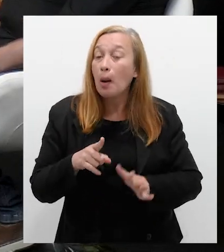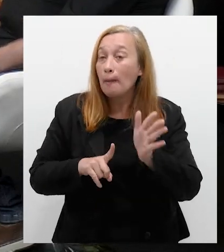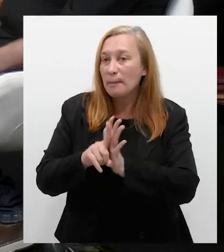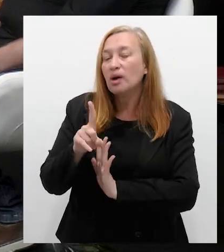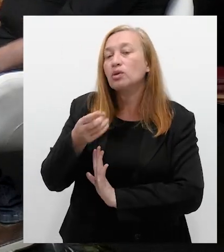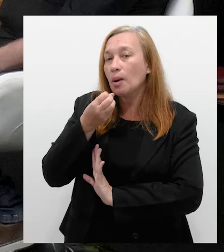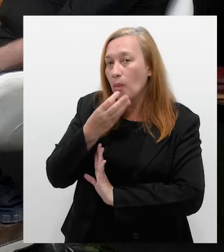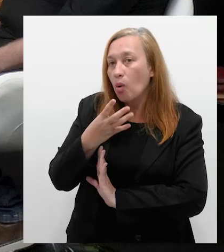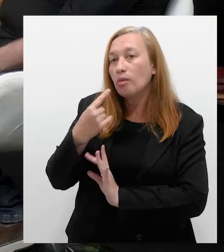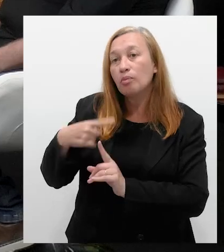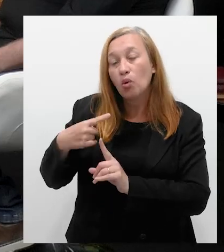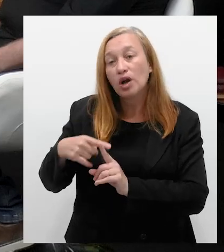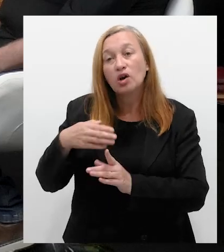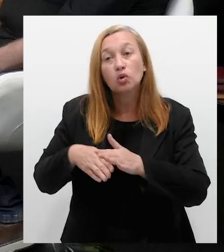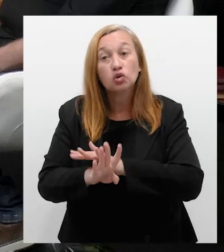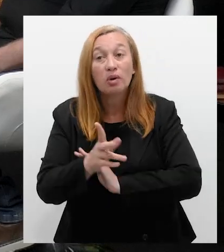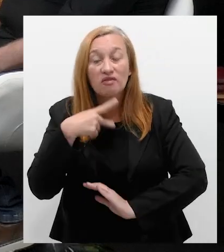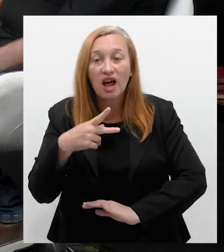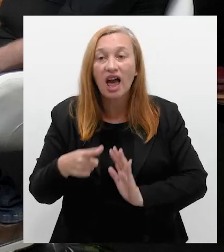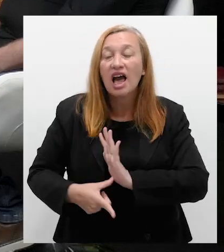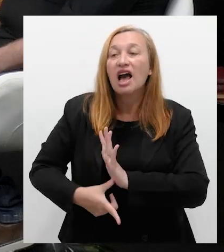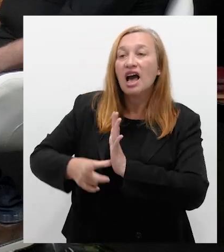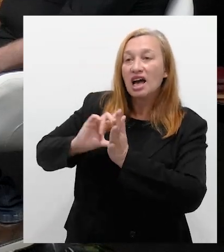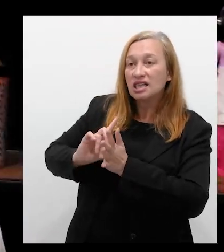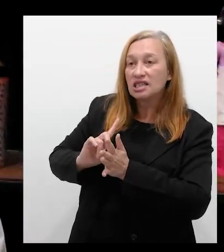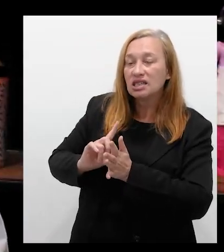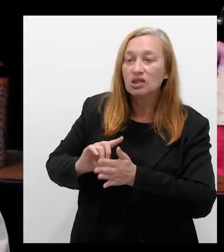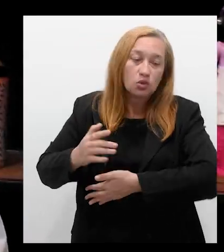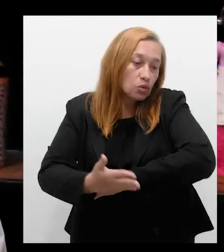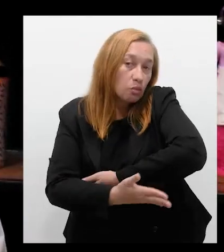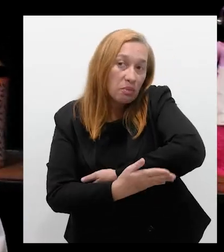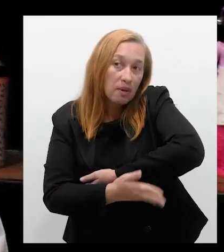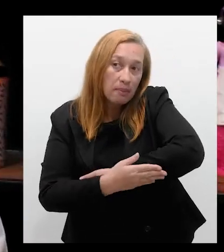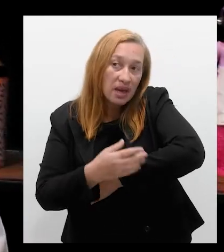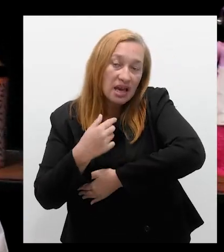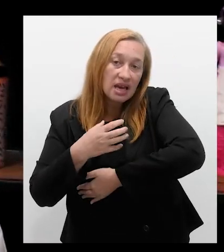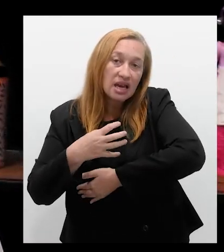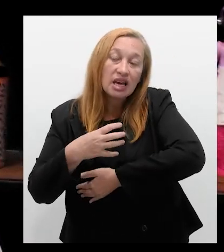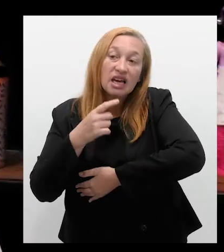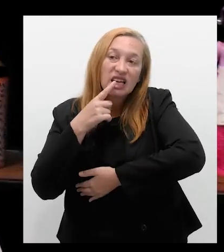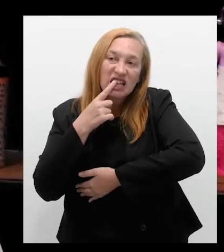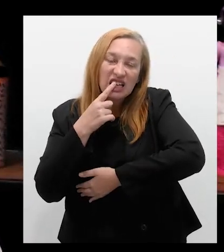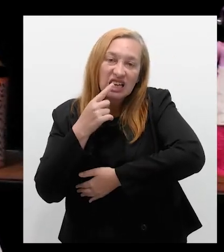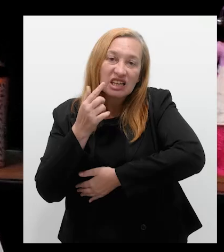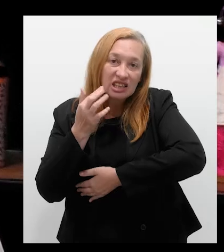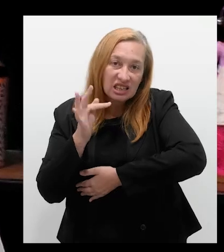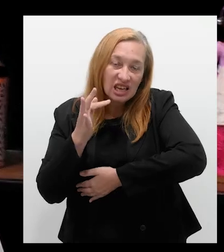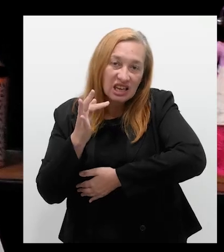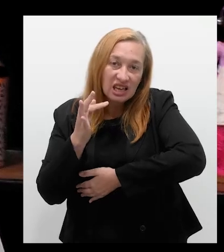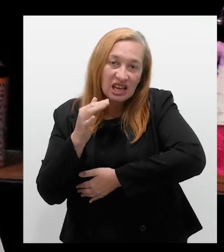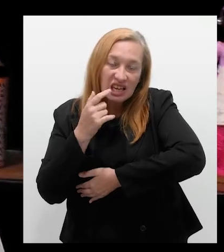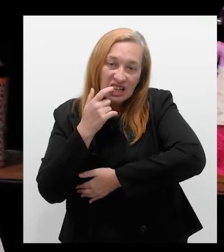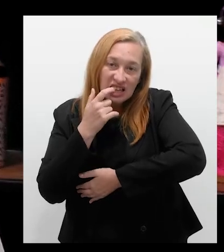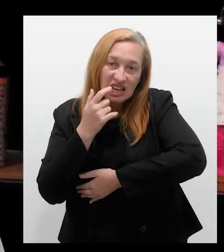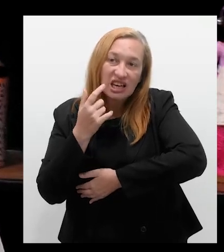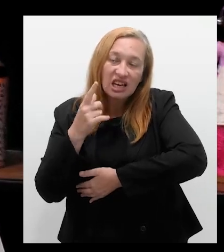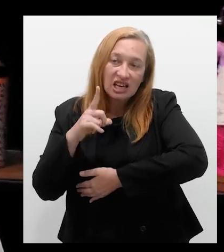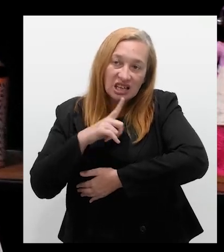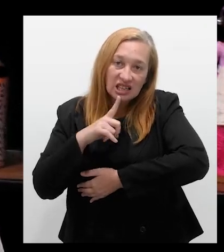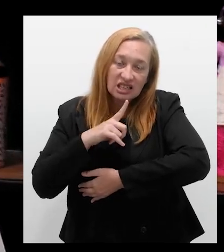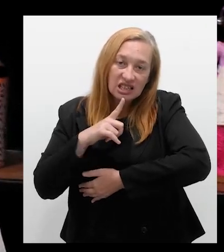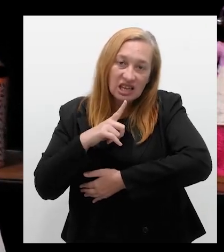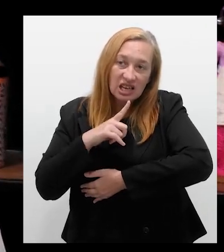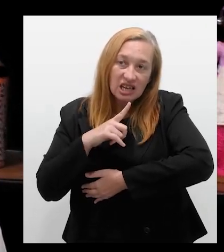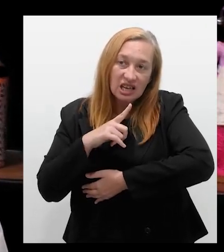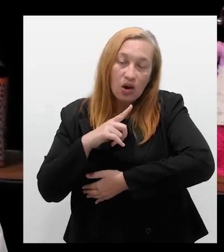uma pergunta muito interessante, porque a gente costuma dizer que antes do neném, do bebê, ter dente, já tem que cuidar. Por quê? Por